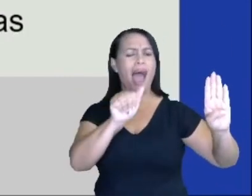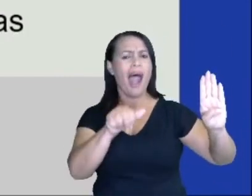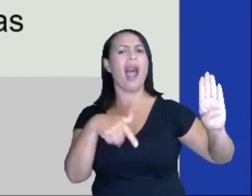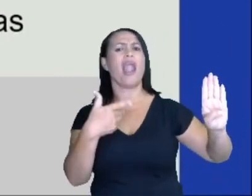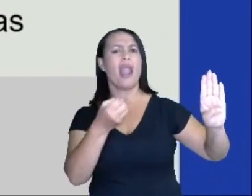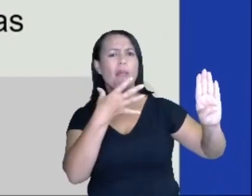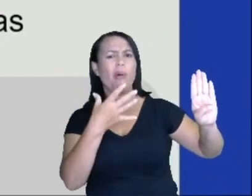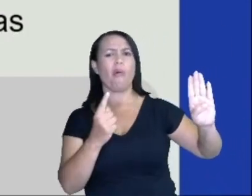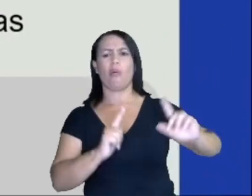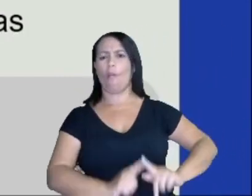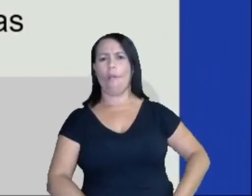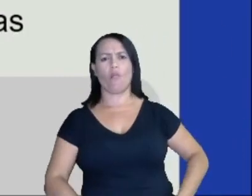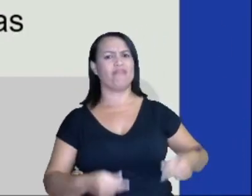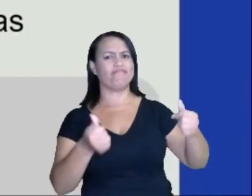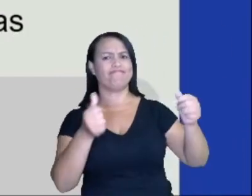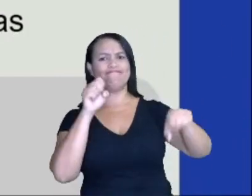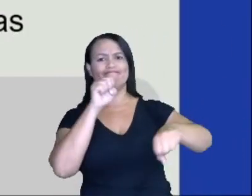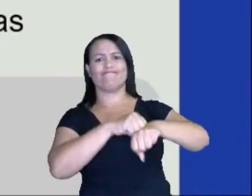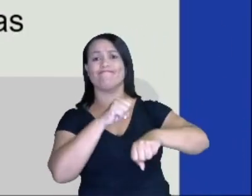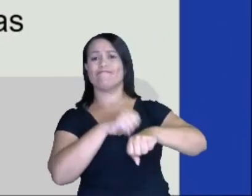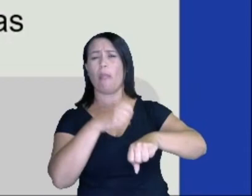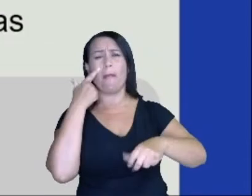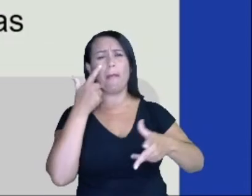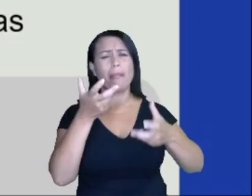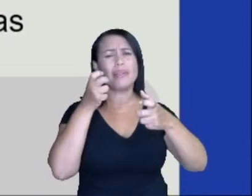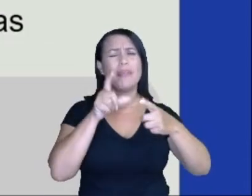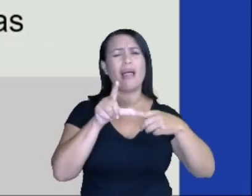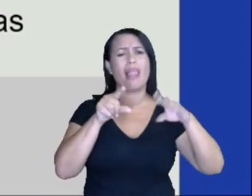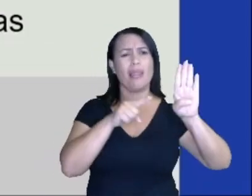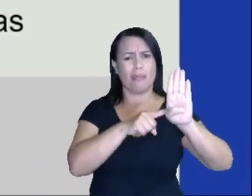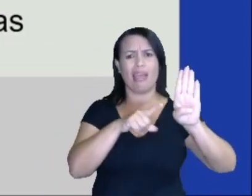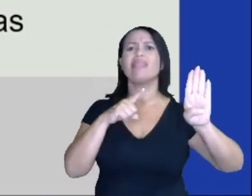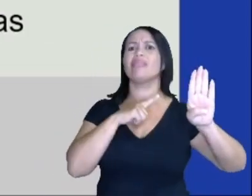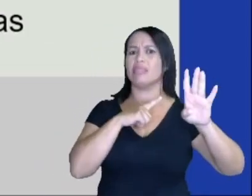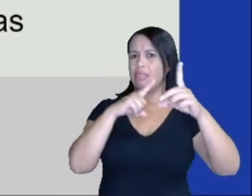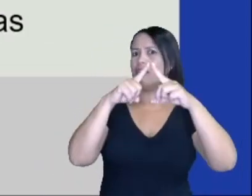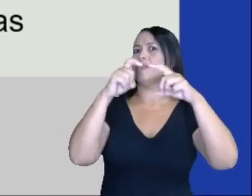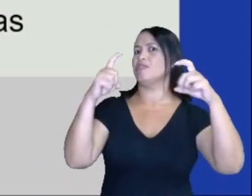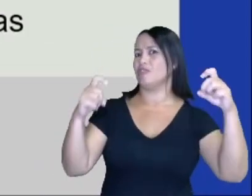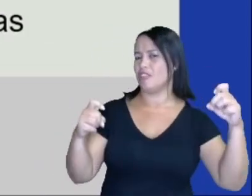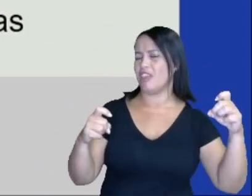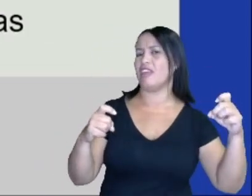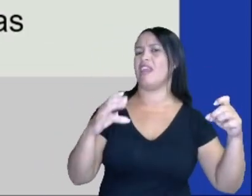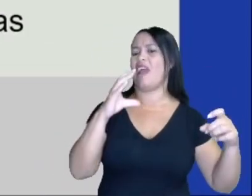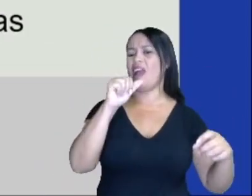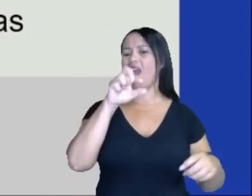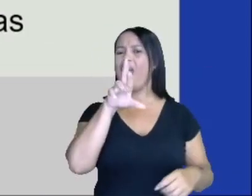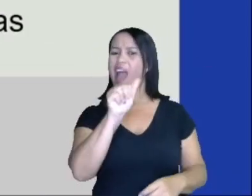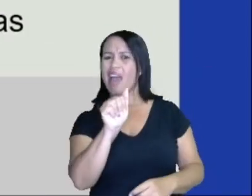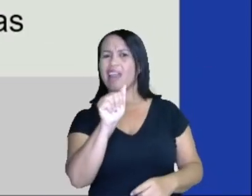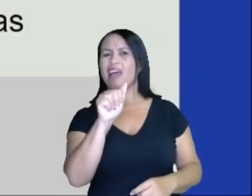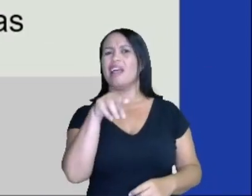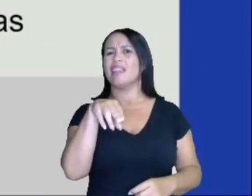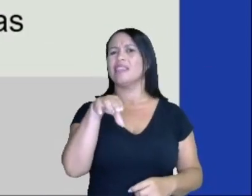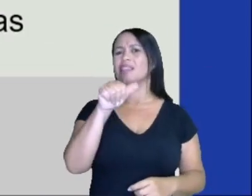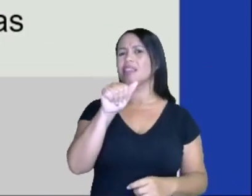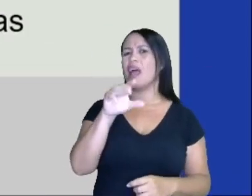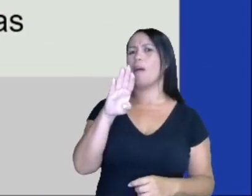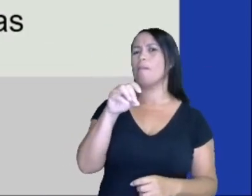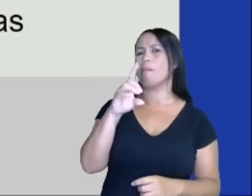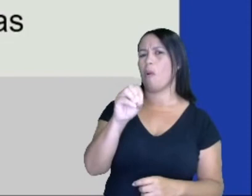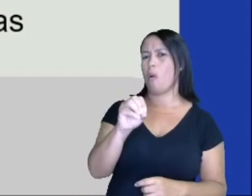boa, tô liso. Percebam que a letra B, ela também tem gírias. Cara, na boa, liso. E também